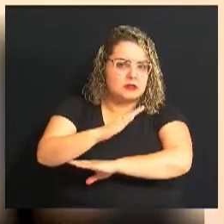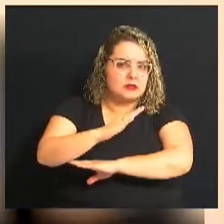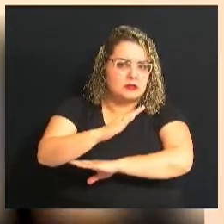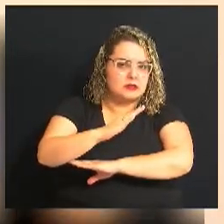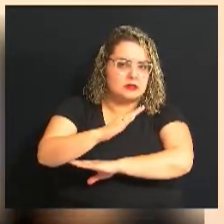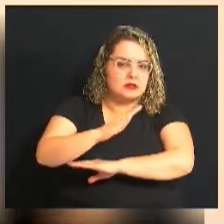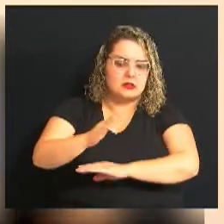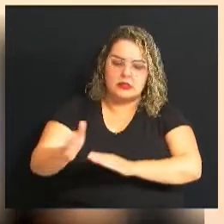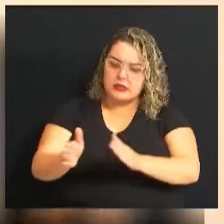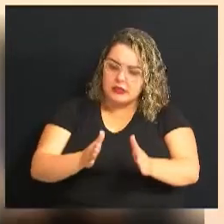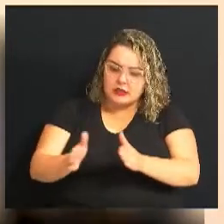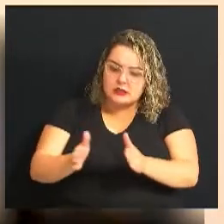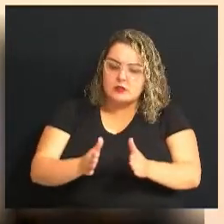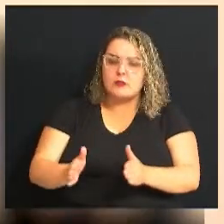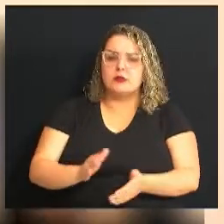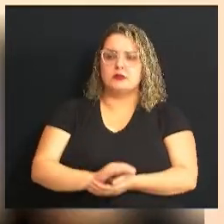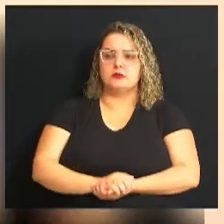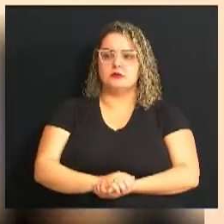nessa situação.